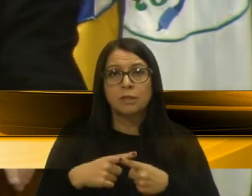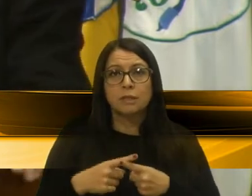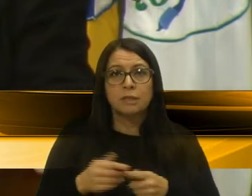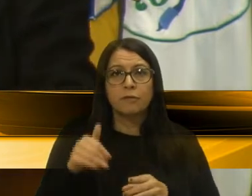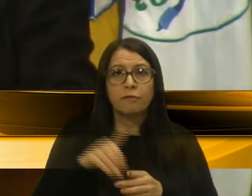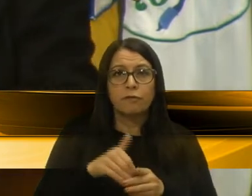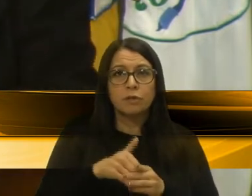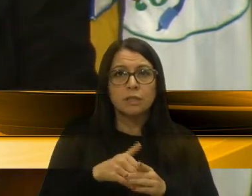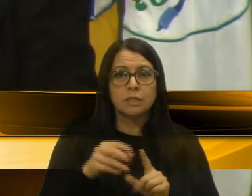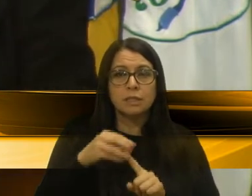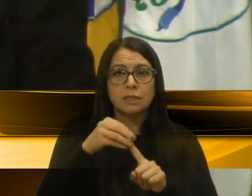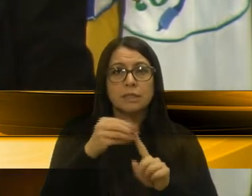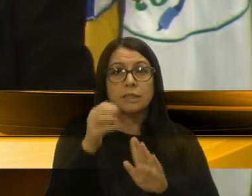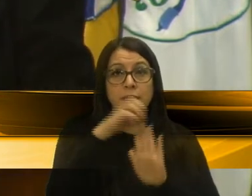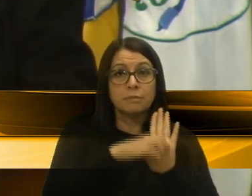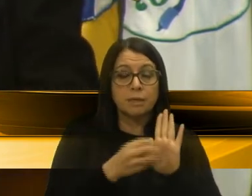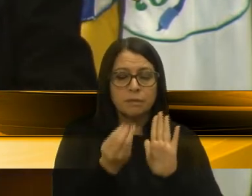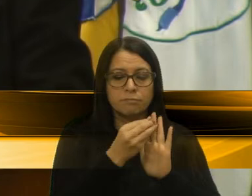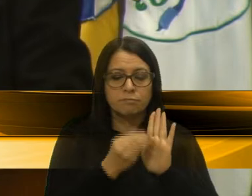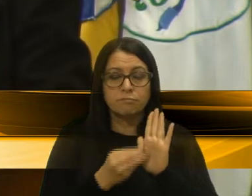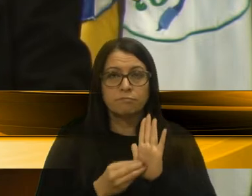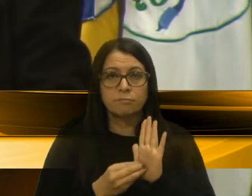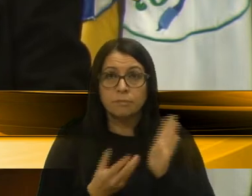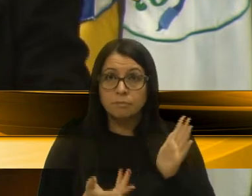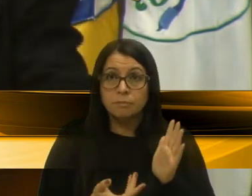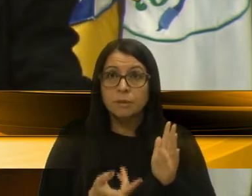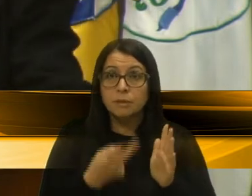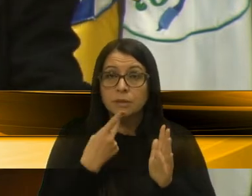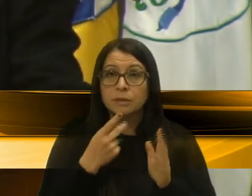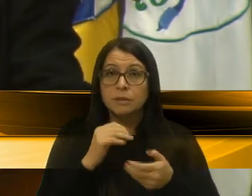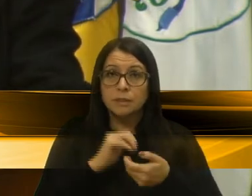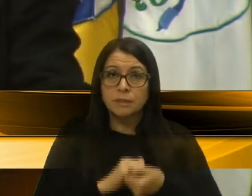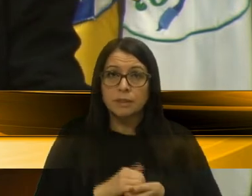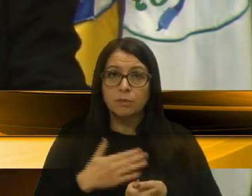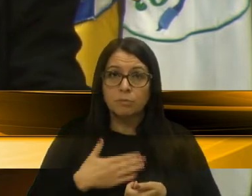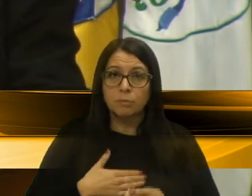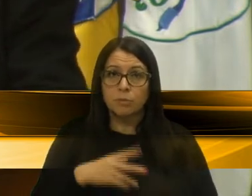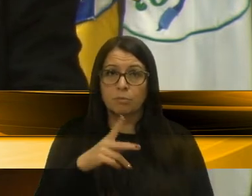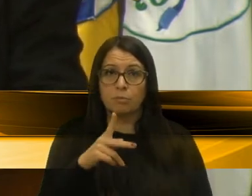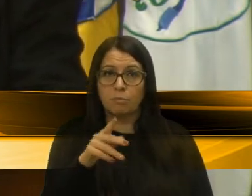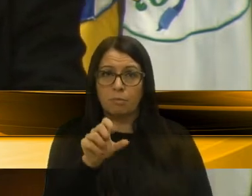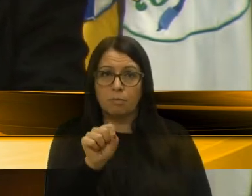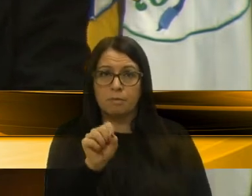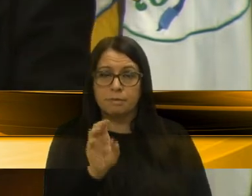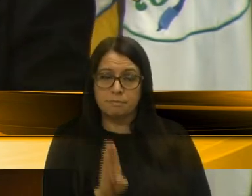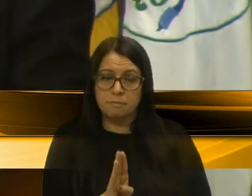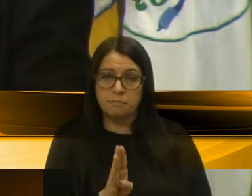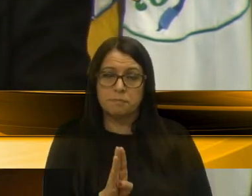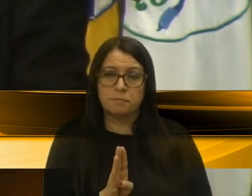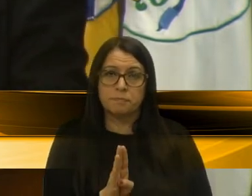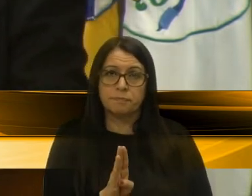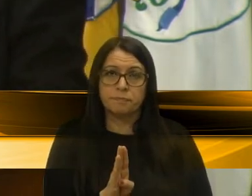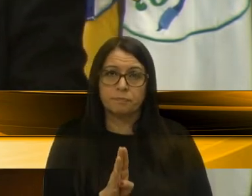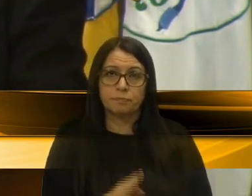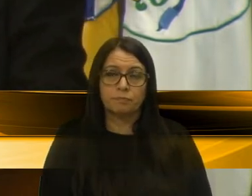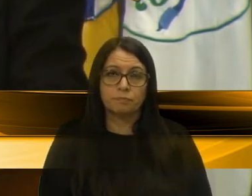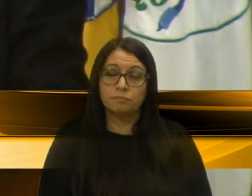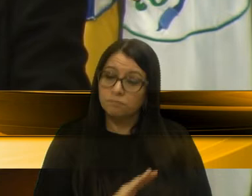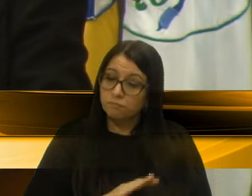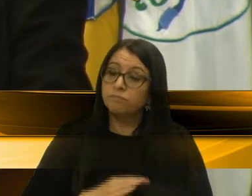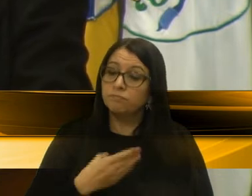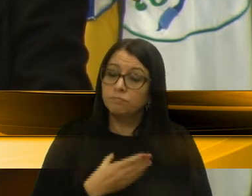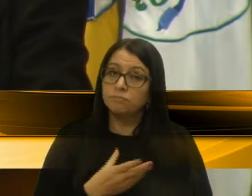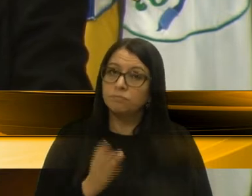votados os destaques e as emendas. Mas quero saudar o meu partido, o Partido Socialista Brasileiro, pela